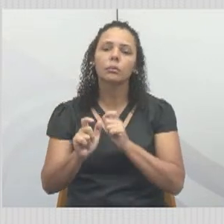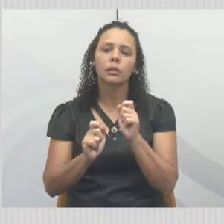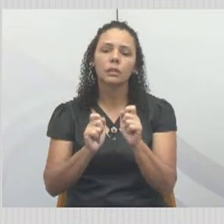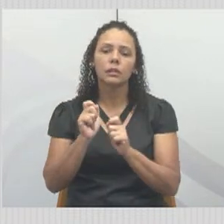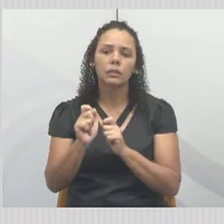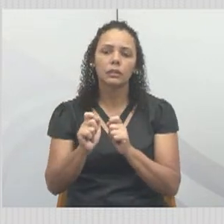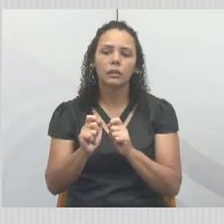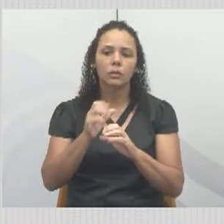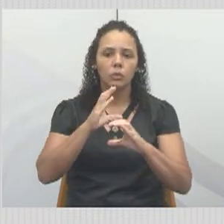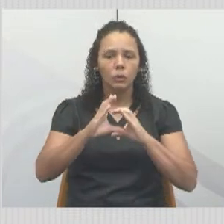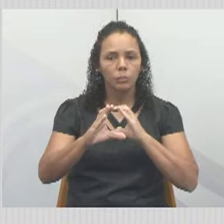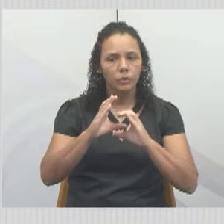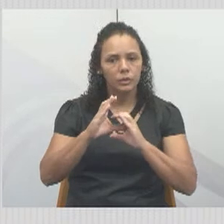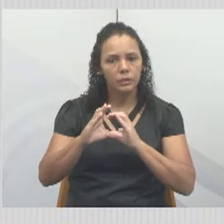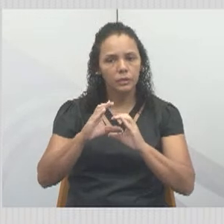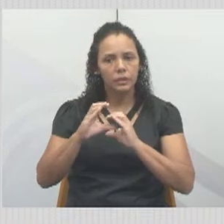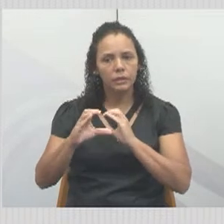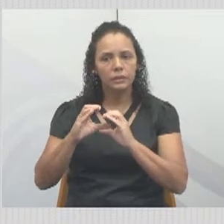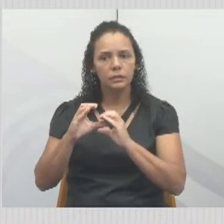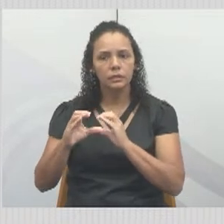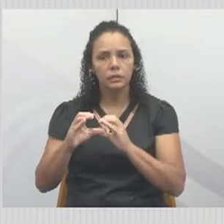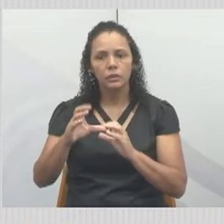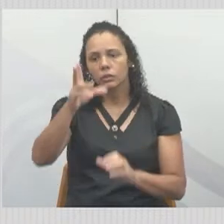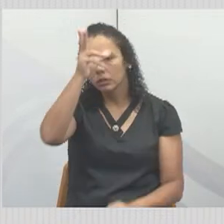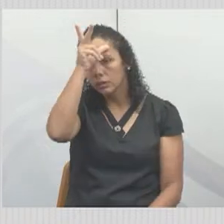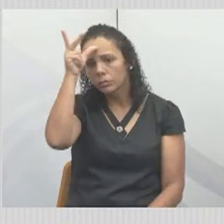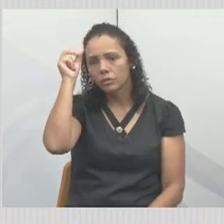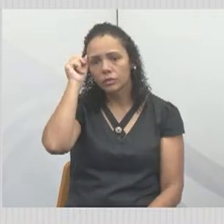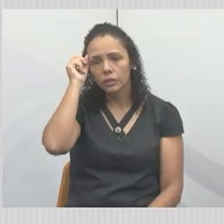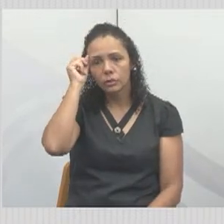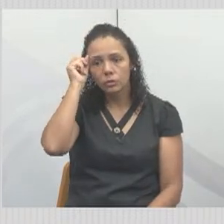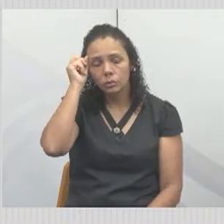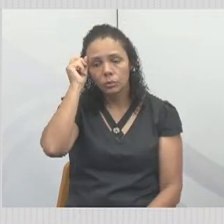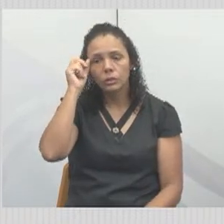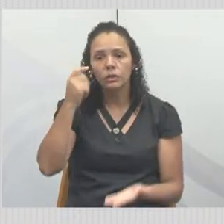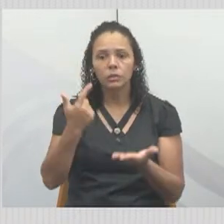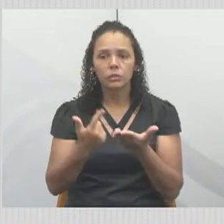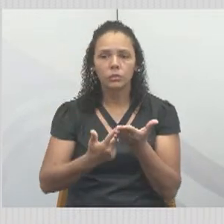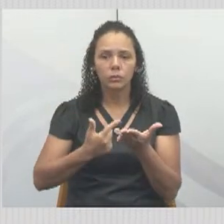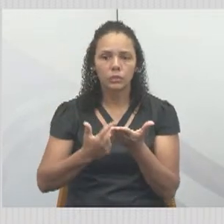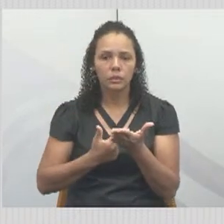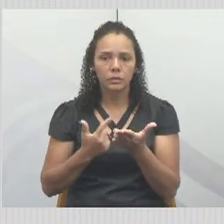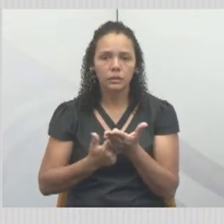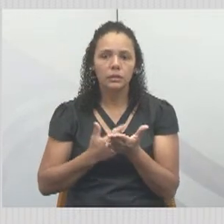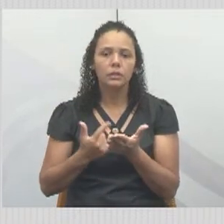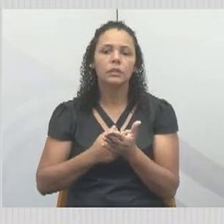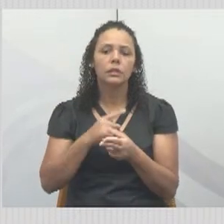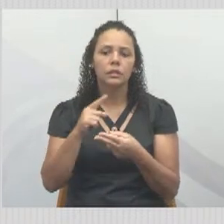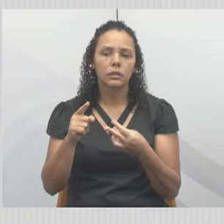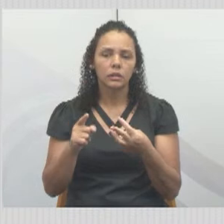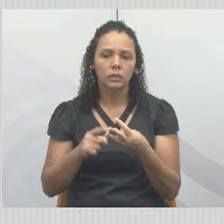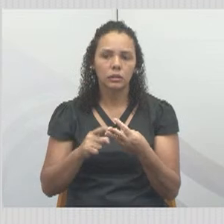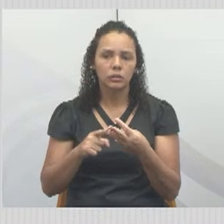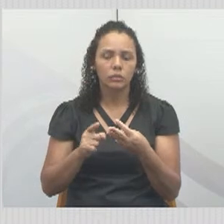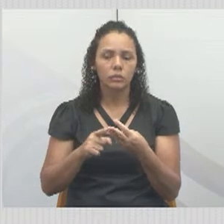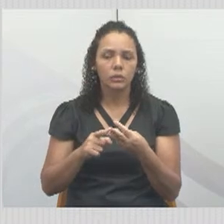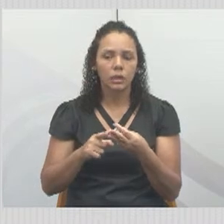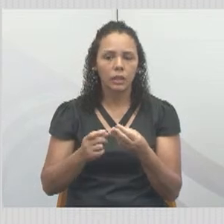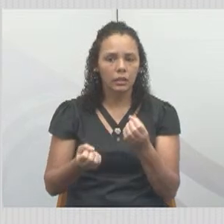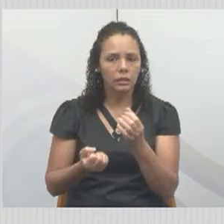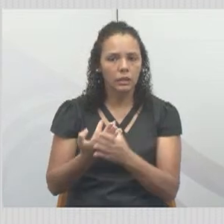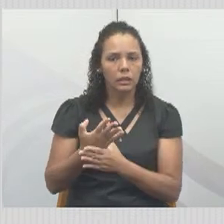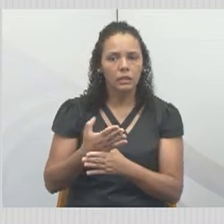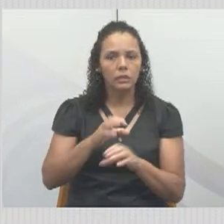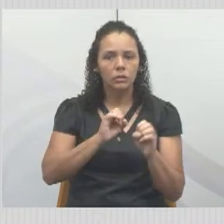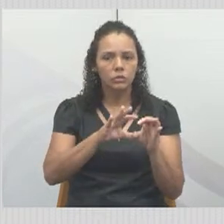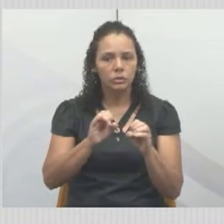a Secretaria de Comunicação é que faz toda a comunicação da Prefeitura, o audiobook do livro dos abolicionistas, implantação de estudos